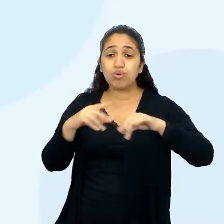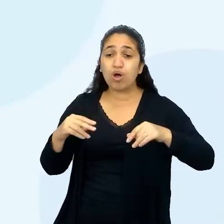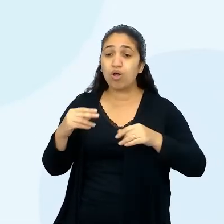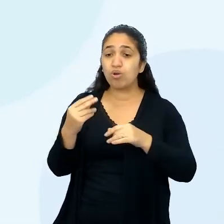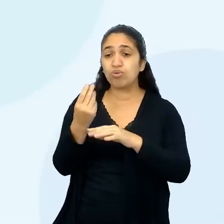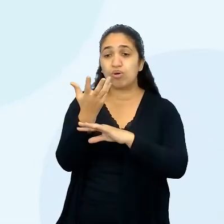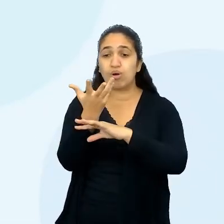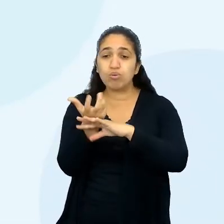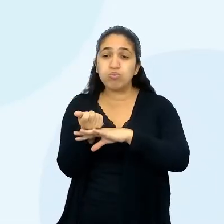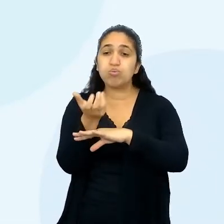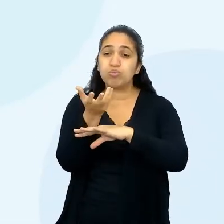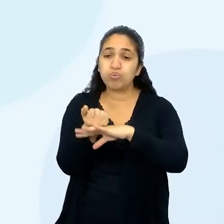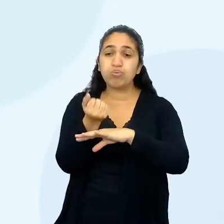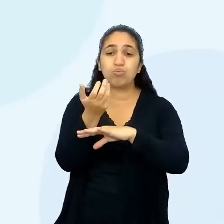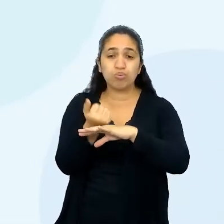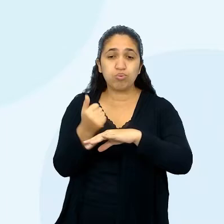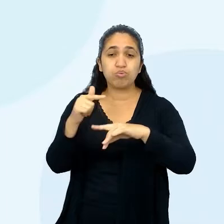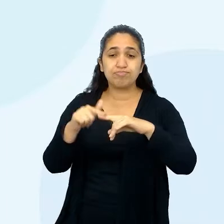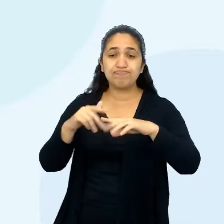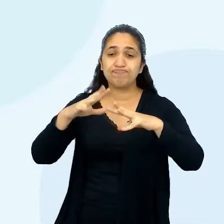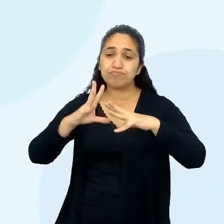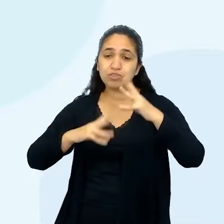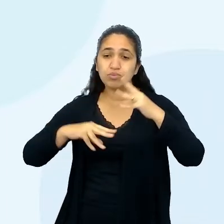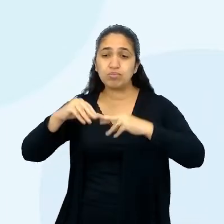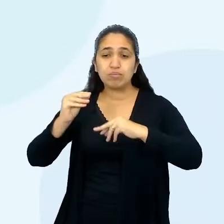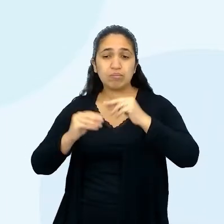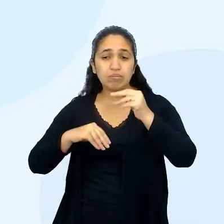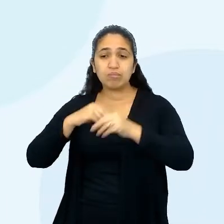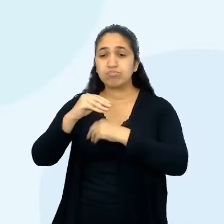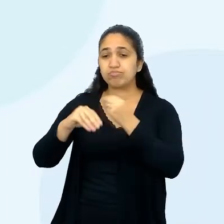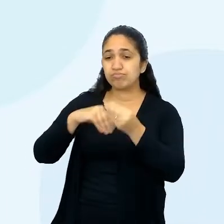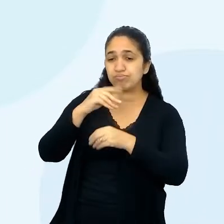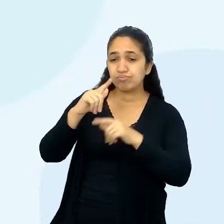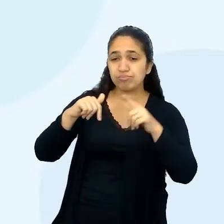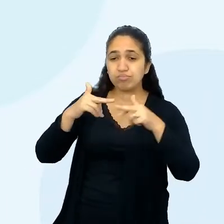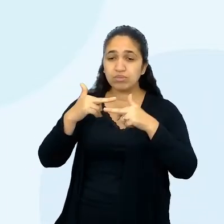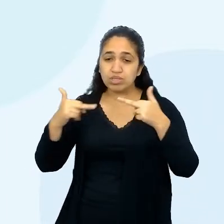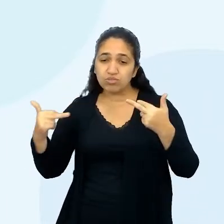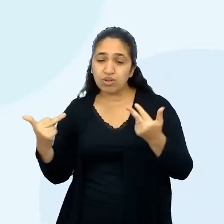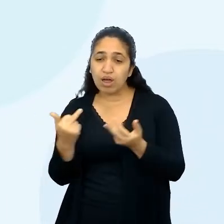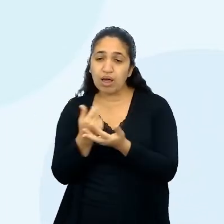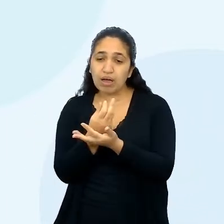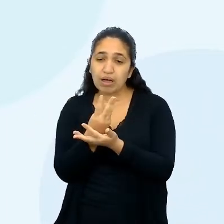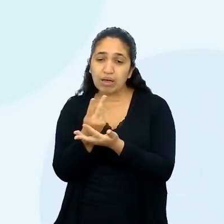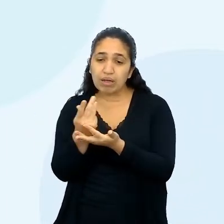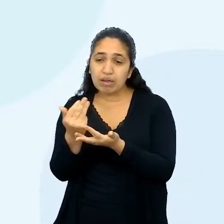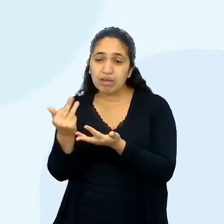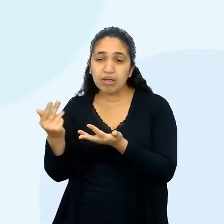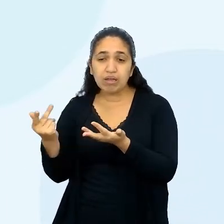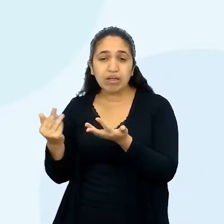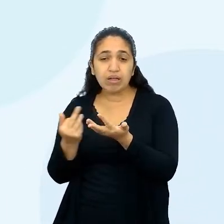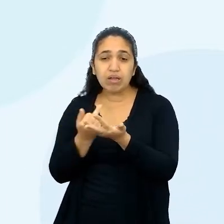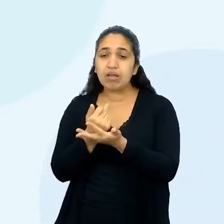meio poroso que compreende uma matriz de solo compostas por partículas sólidas,